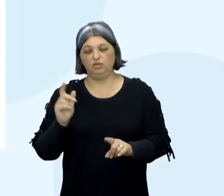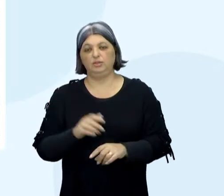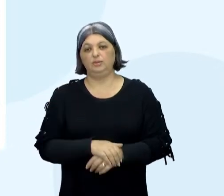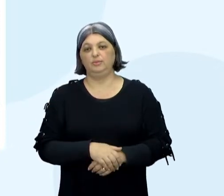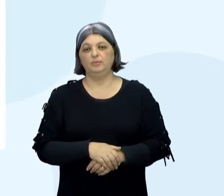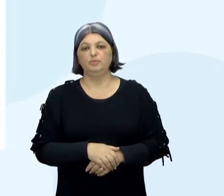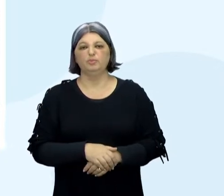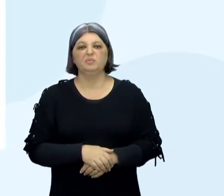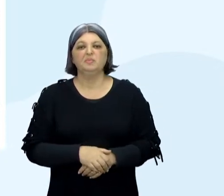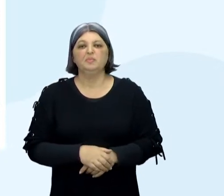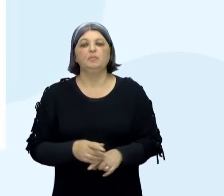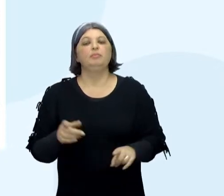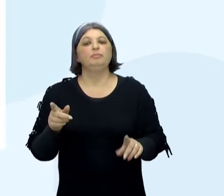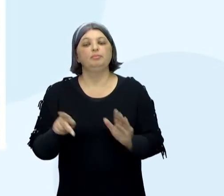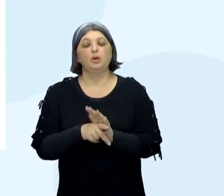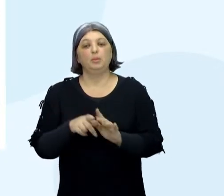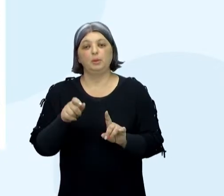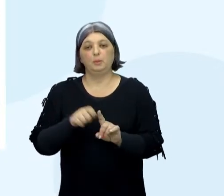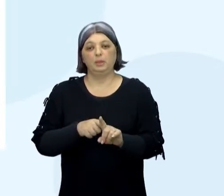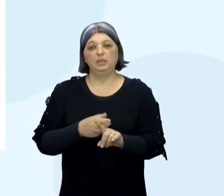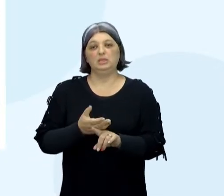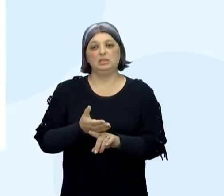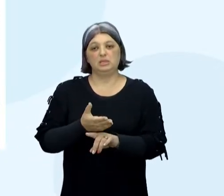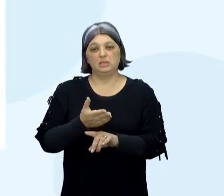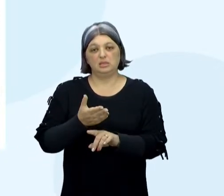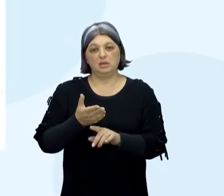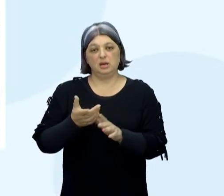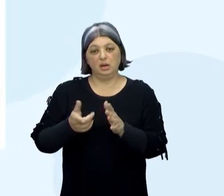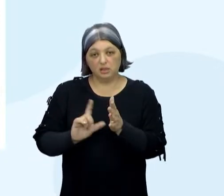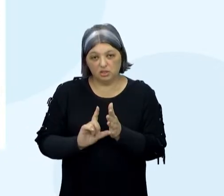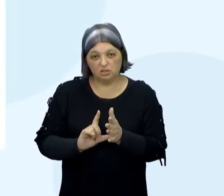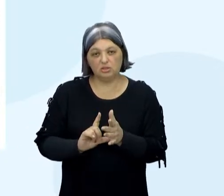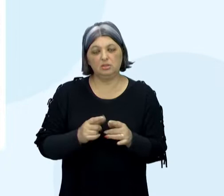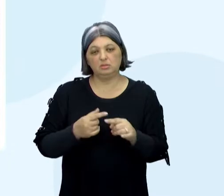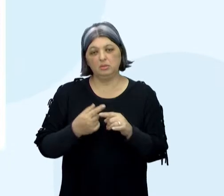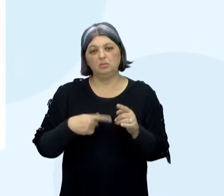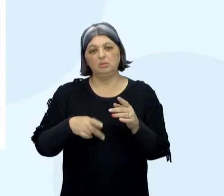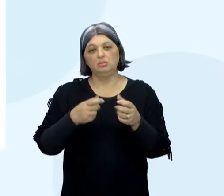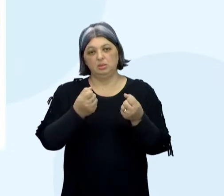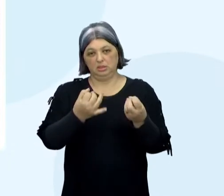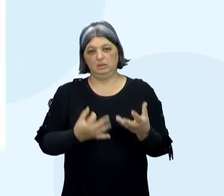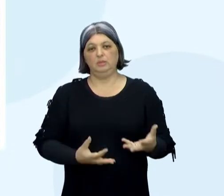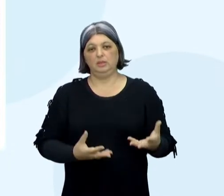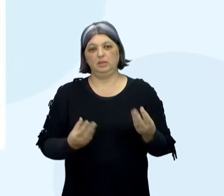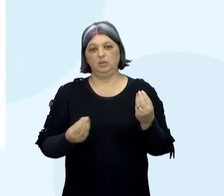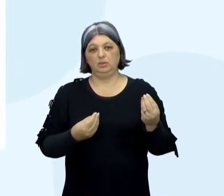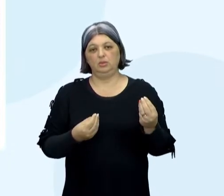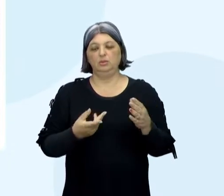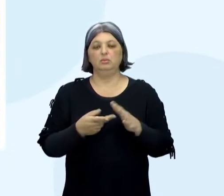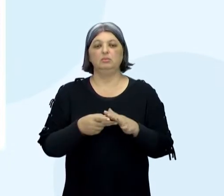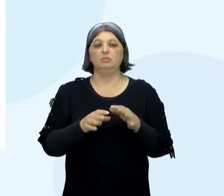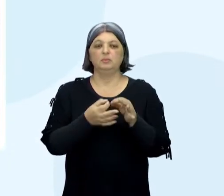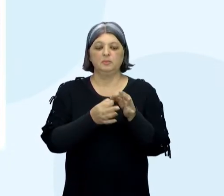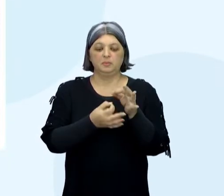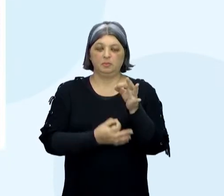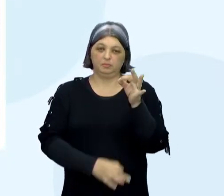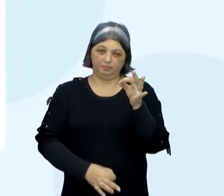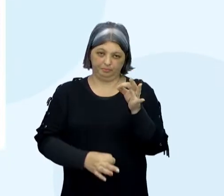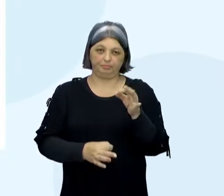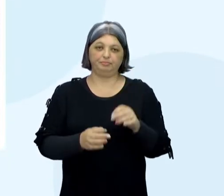aqui, né, a descrição, neste caso está como descrição ou discriminação